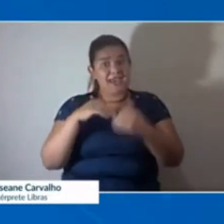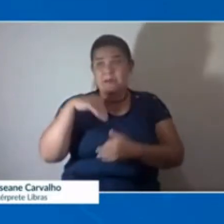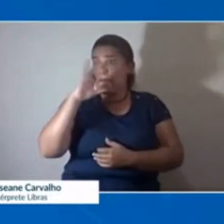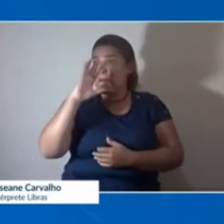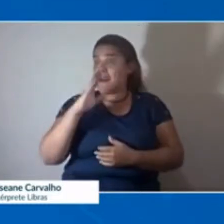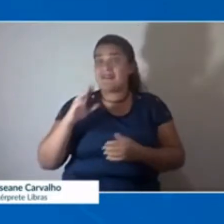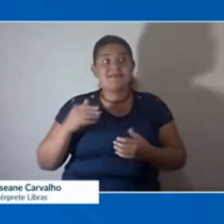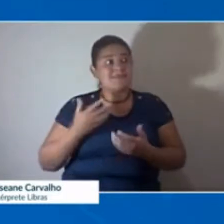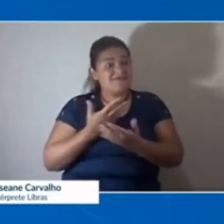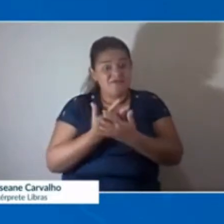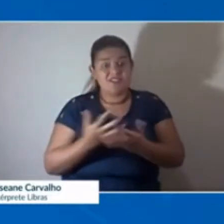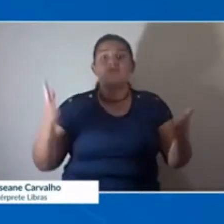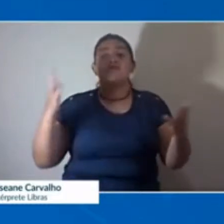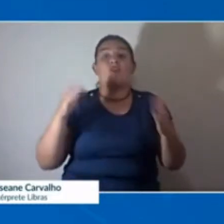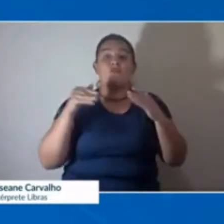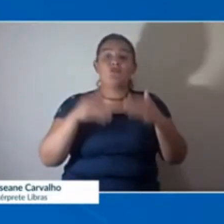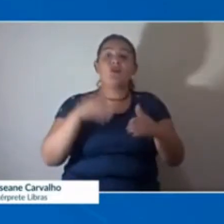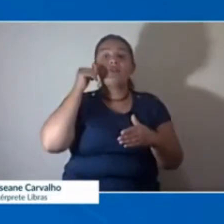de mulheres, que